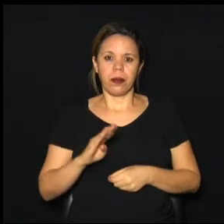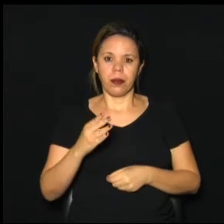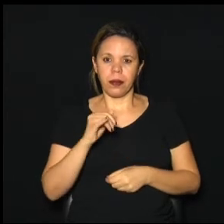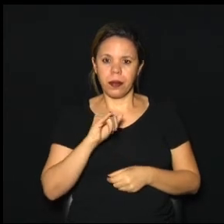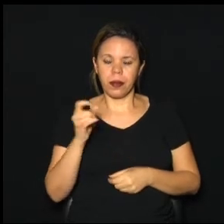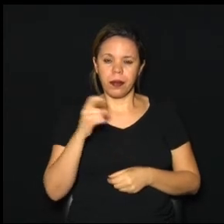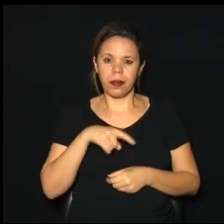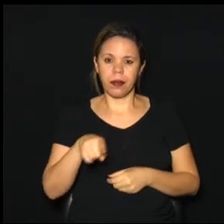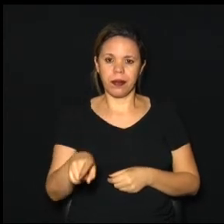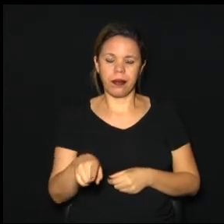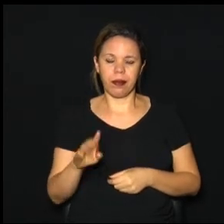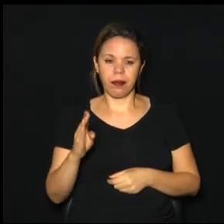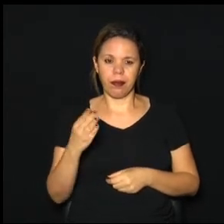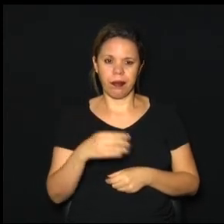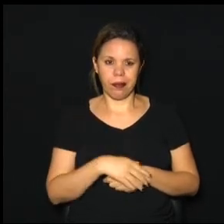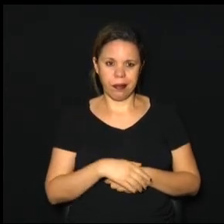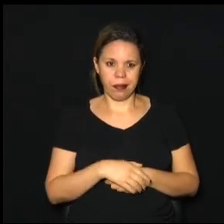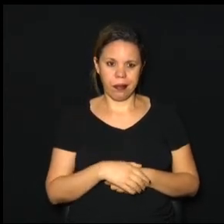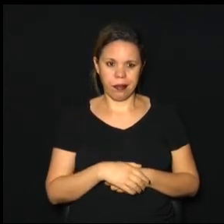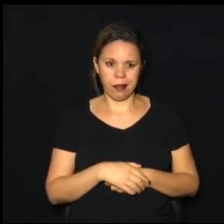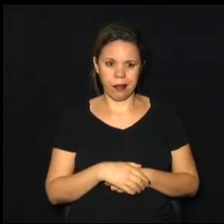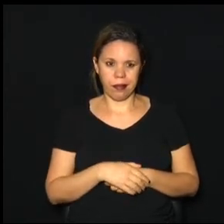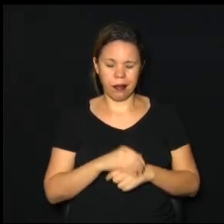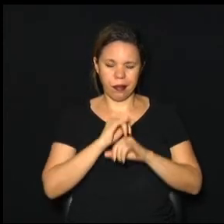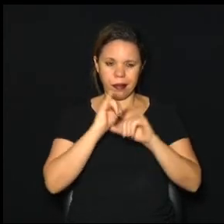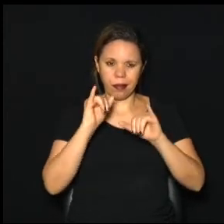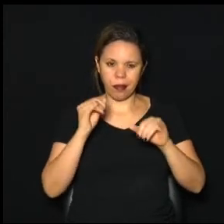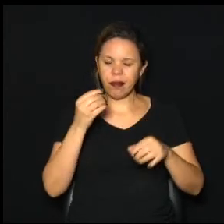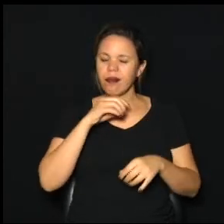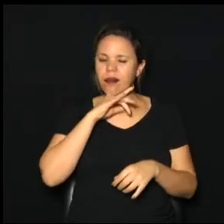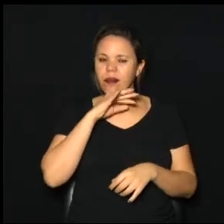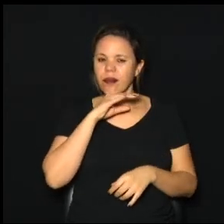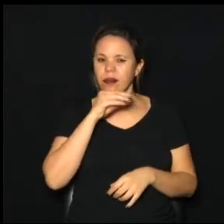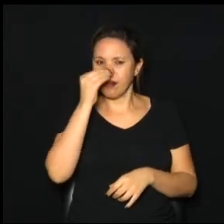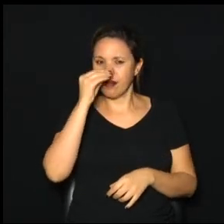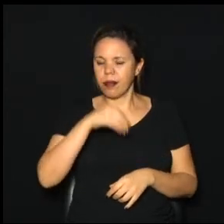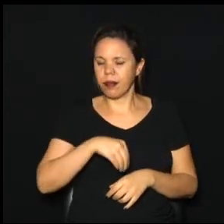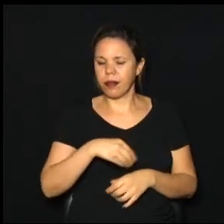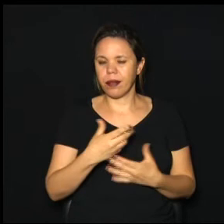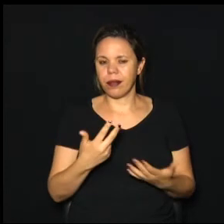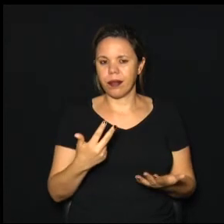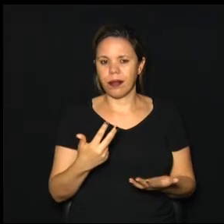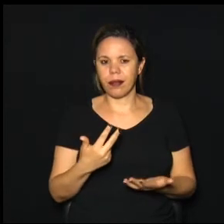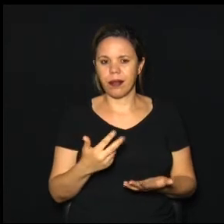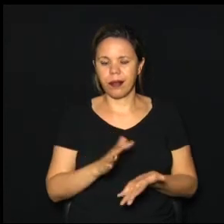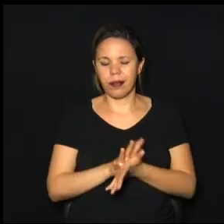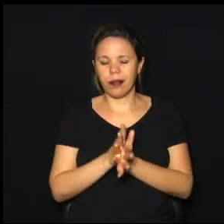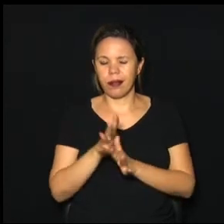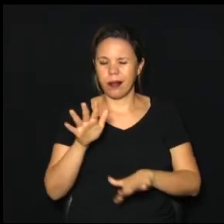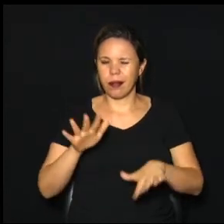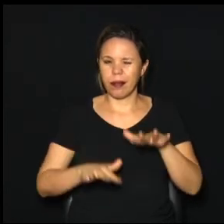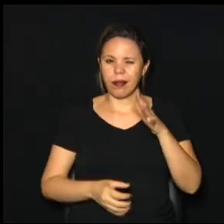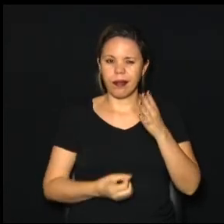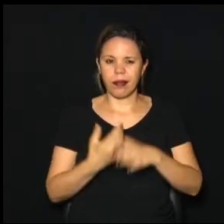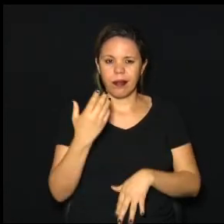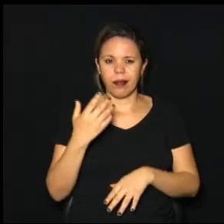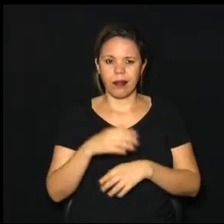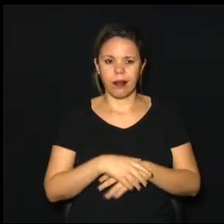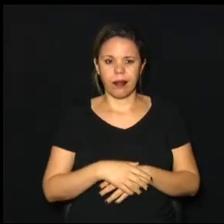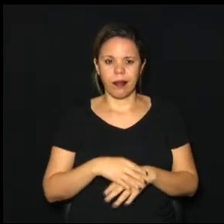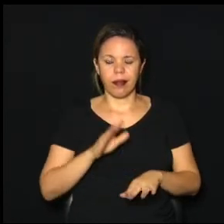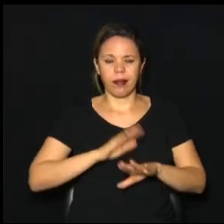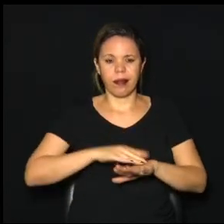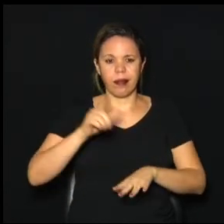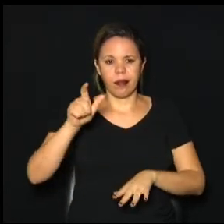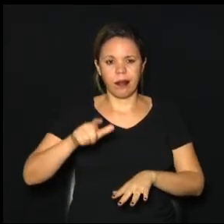essas propagandas falsas, essas propagandas negativas, elas vão, no mais das vezes, recair não só